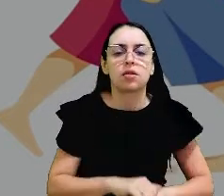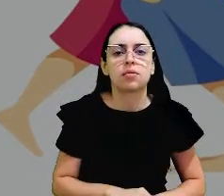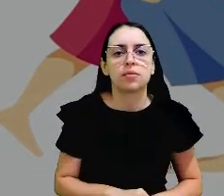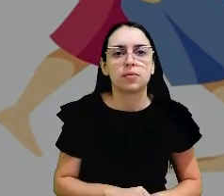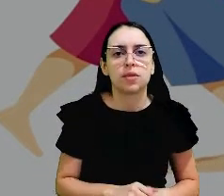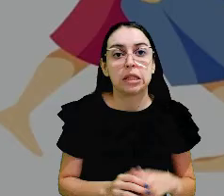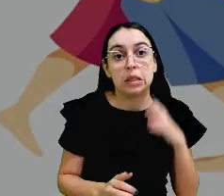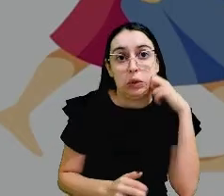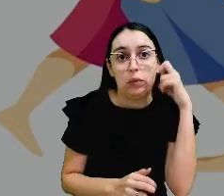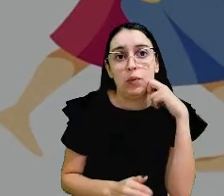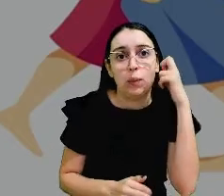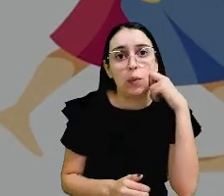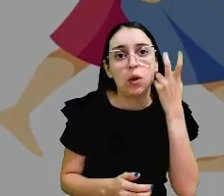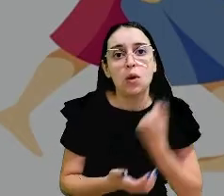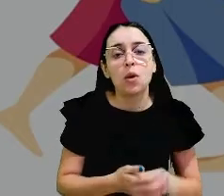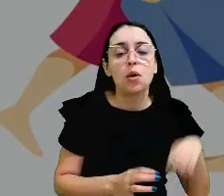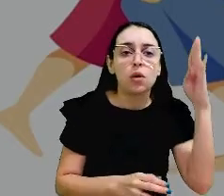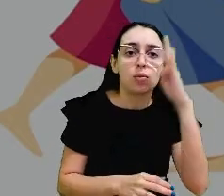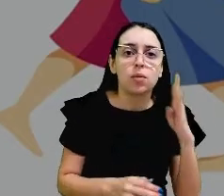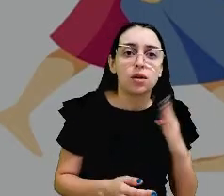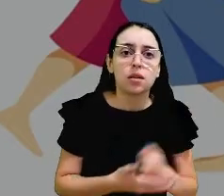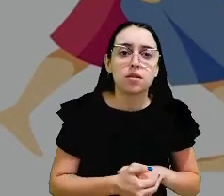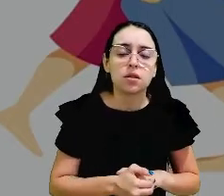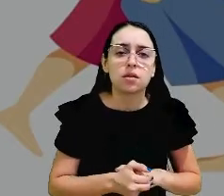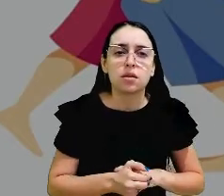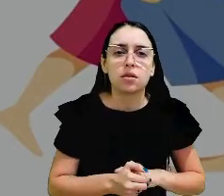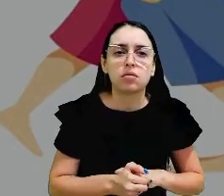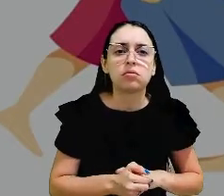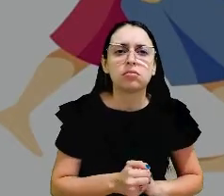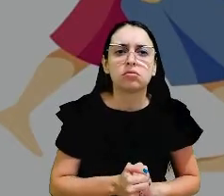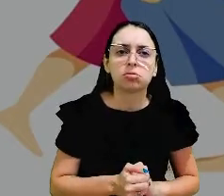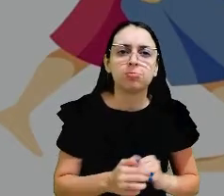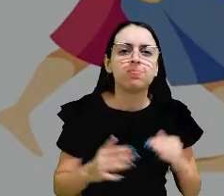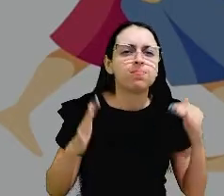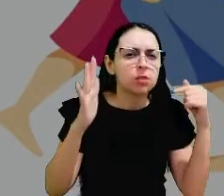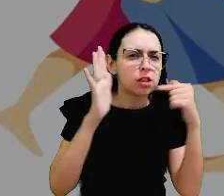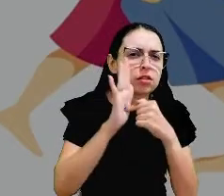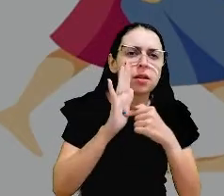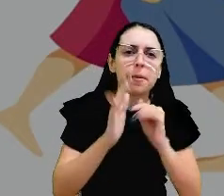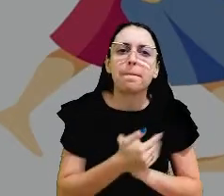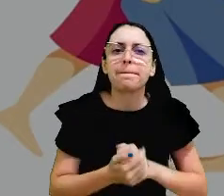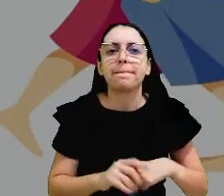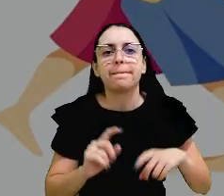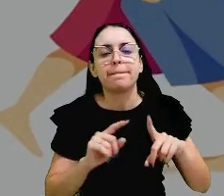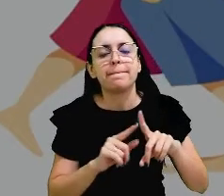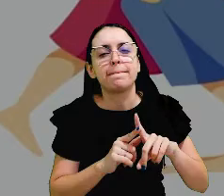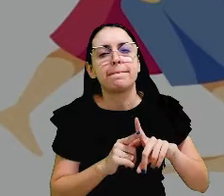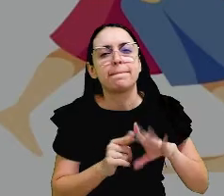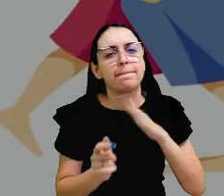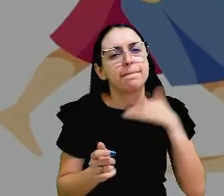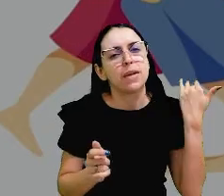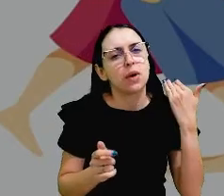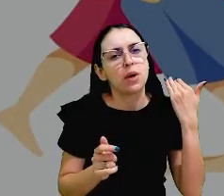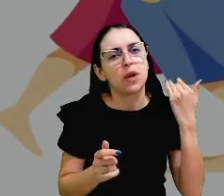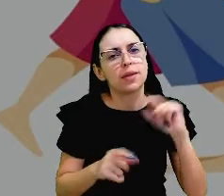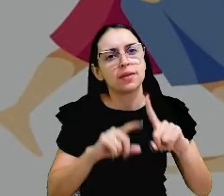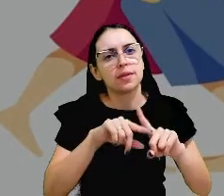E, vergonhosamente, o Brasil se tornou esse epicentro de morte materna evitável.